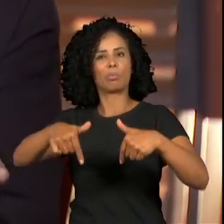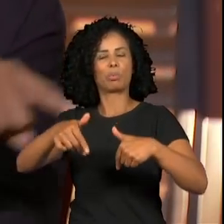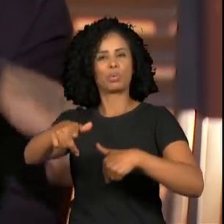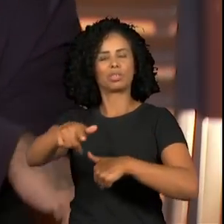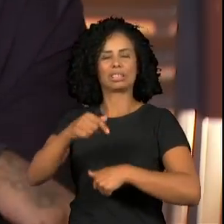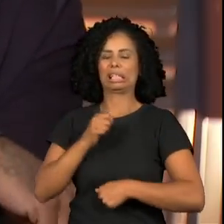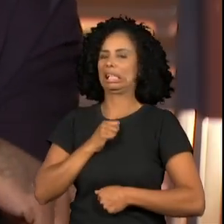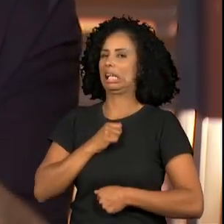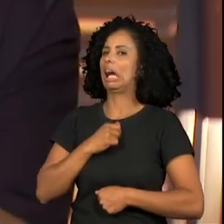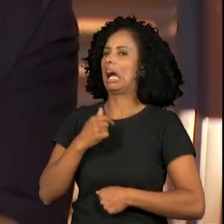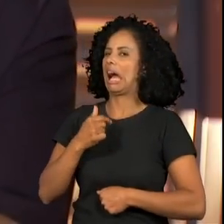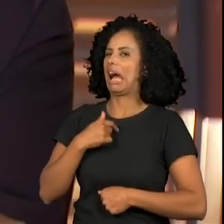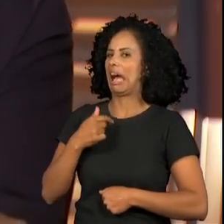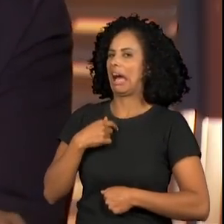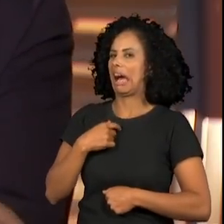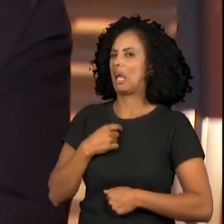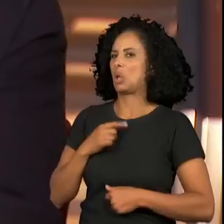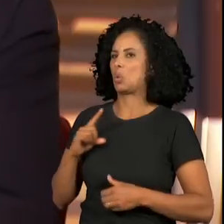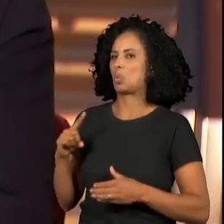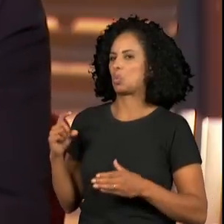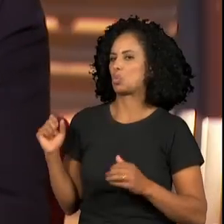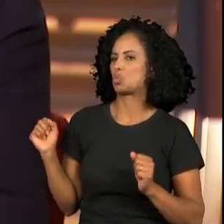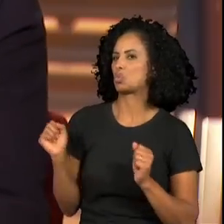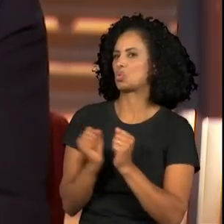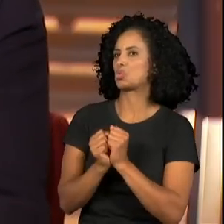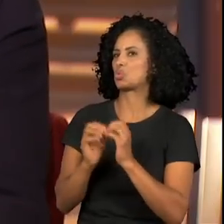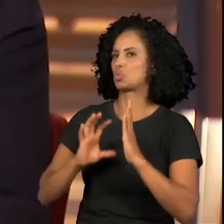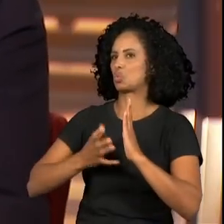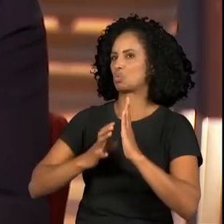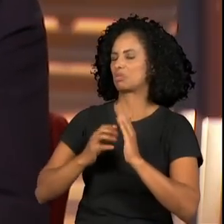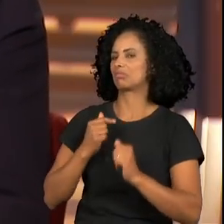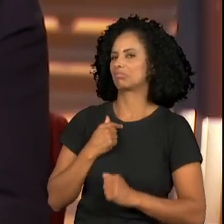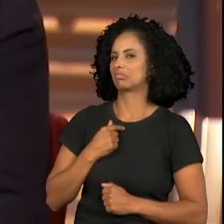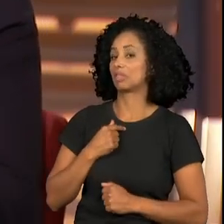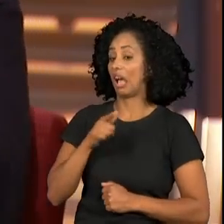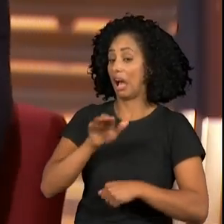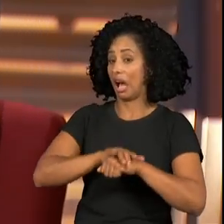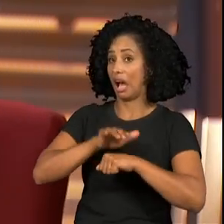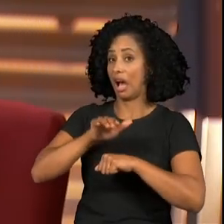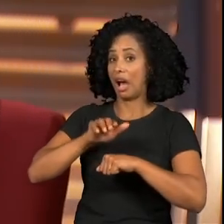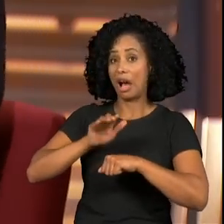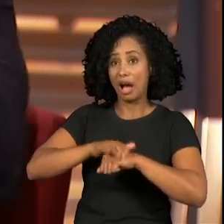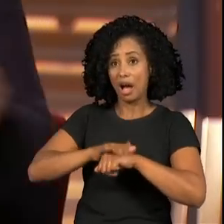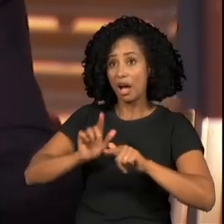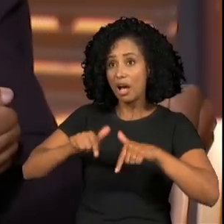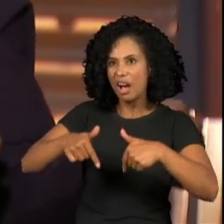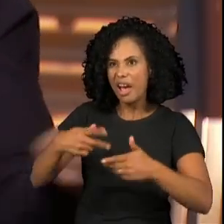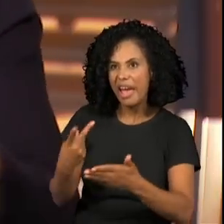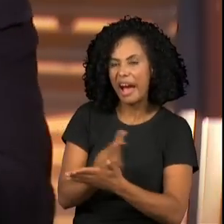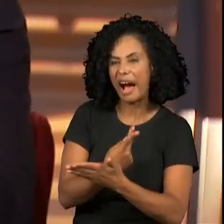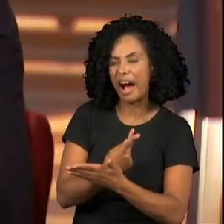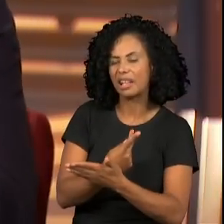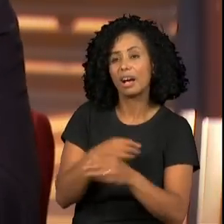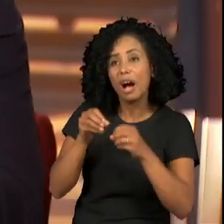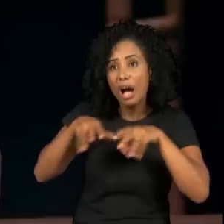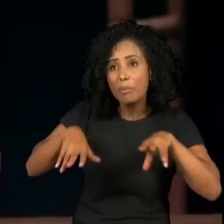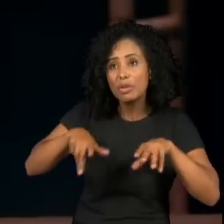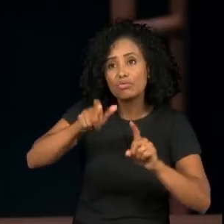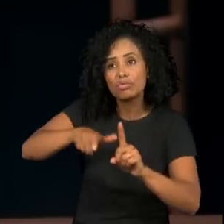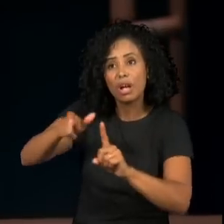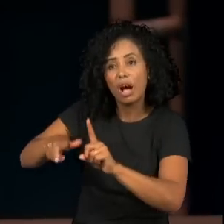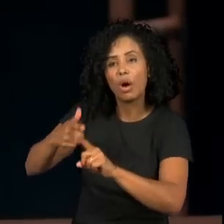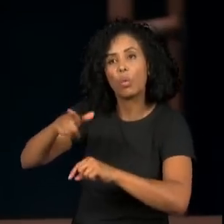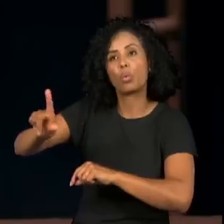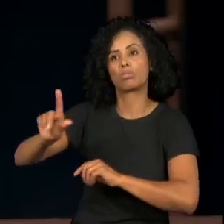você deve um favor a determinado partido. A má ação daquele político vai ser a motosserra de algumas pessoas.